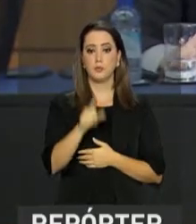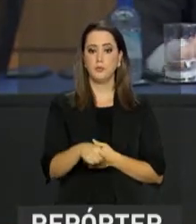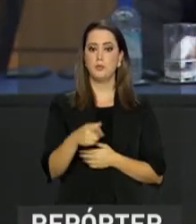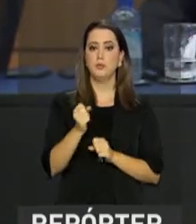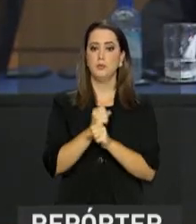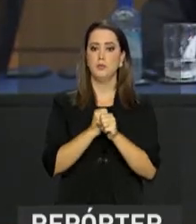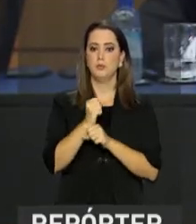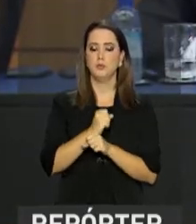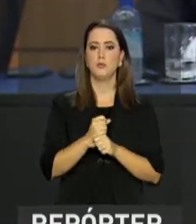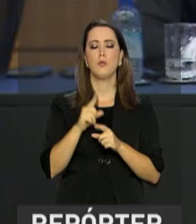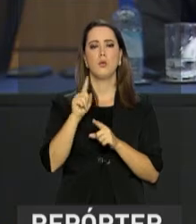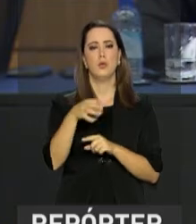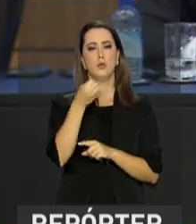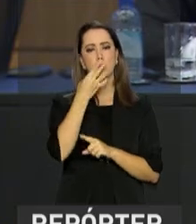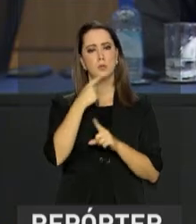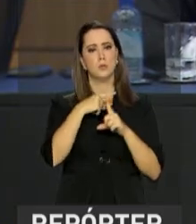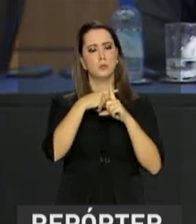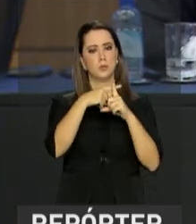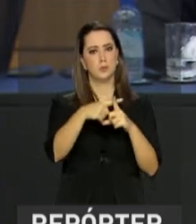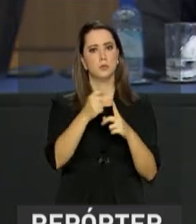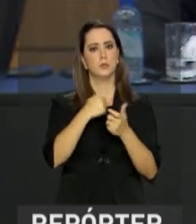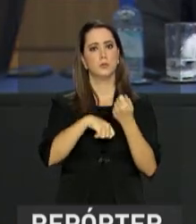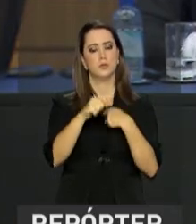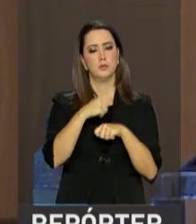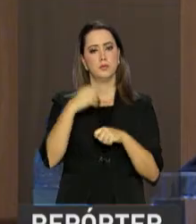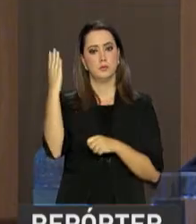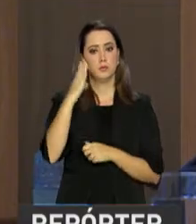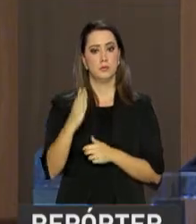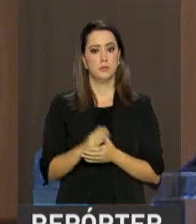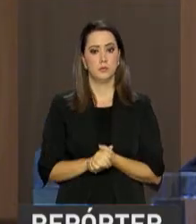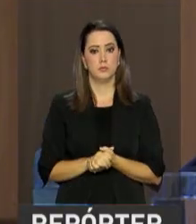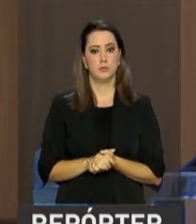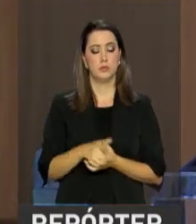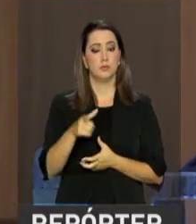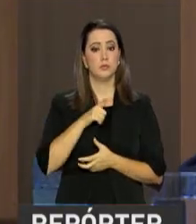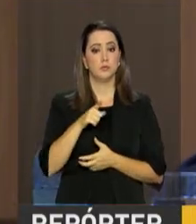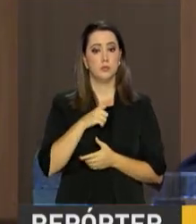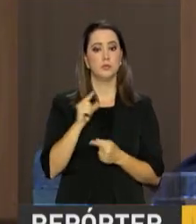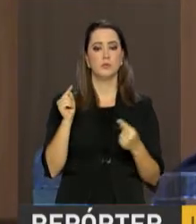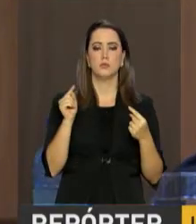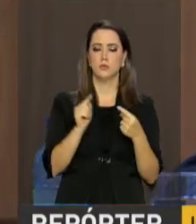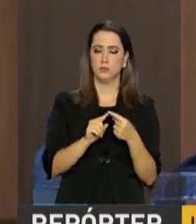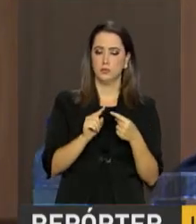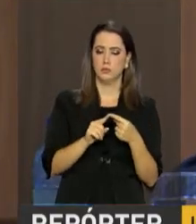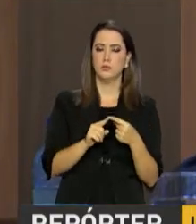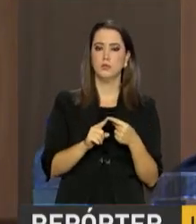ano como positivo para a economia brasileira. Nós tivemos uma combinação